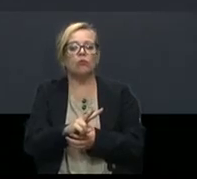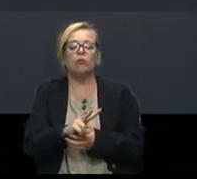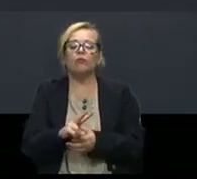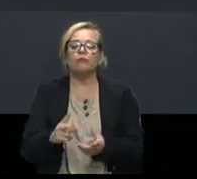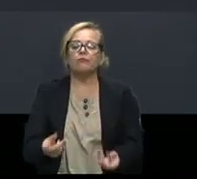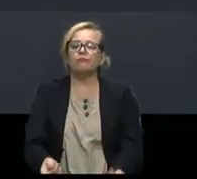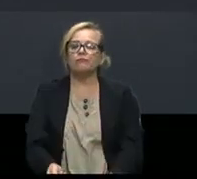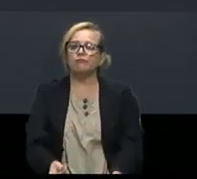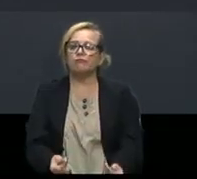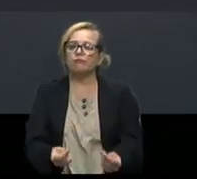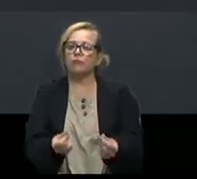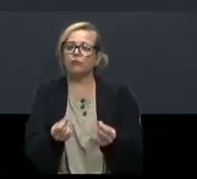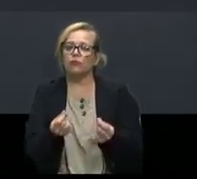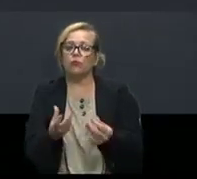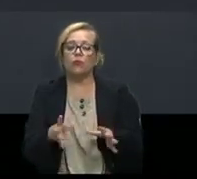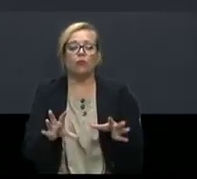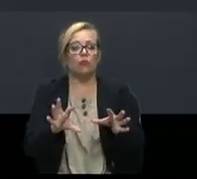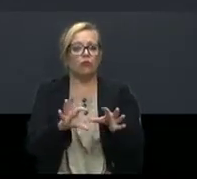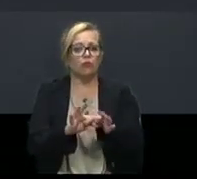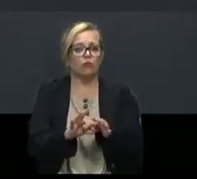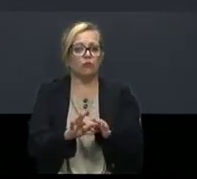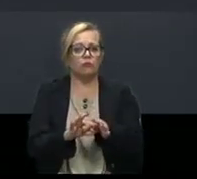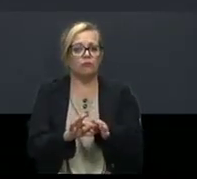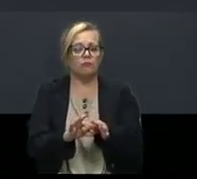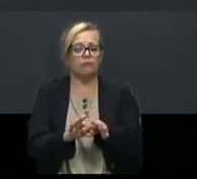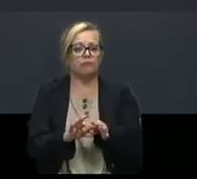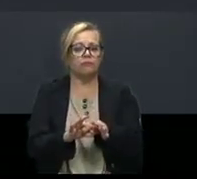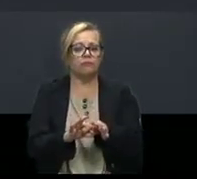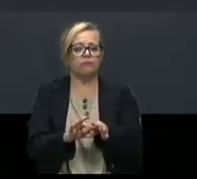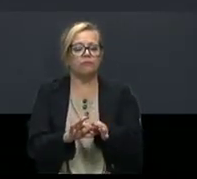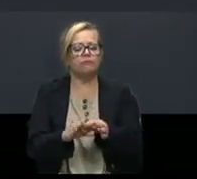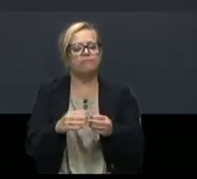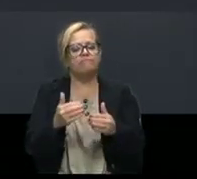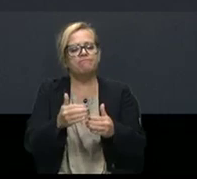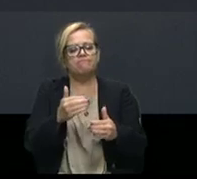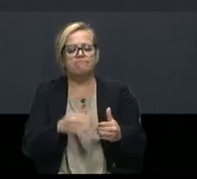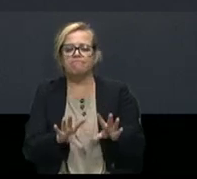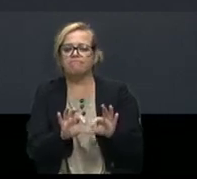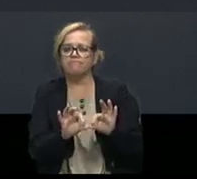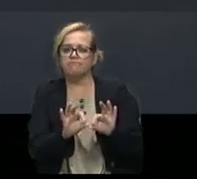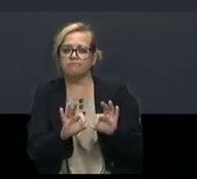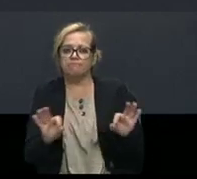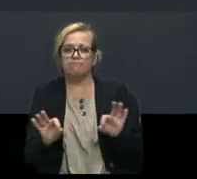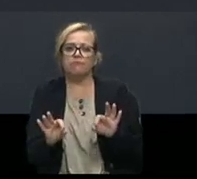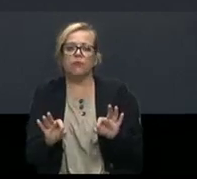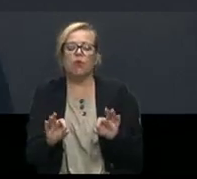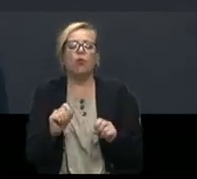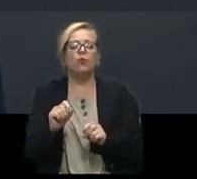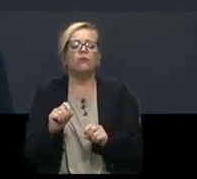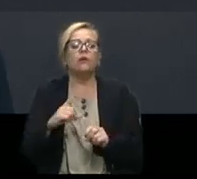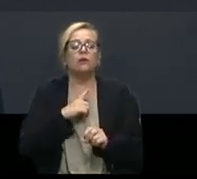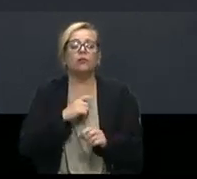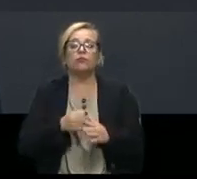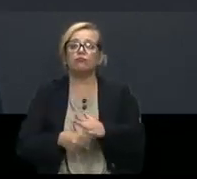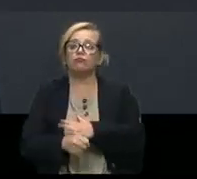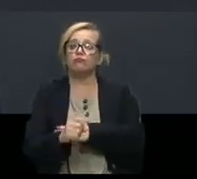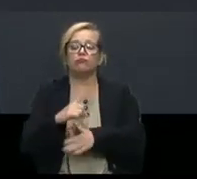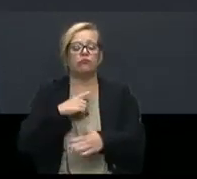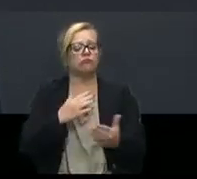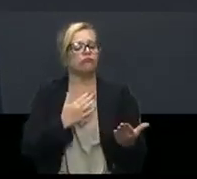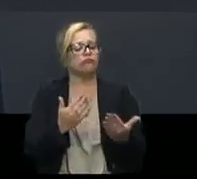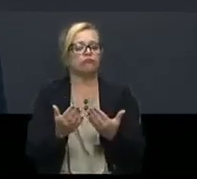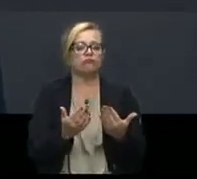econômico a partir de correlações, lançando mão da regressão linear para inferir tendências de mercado. A análise